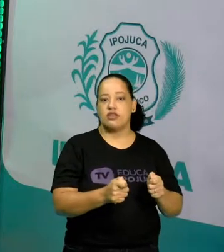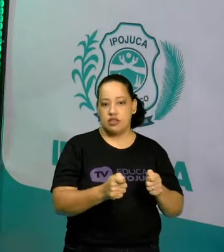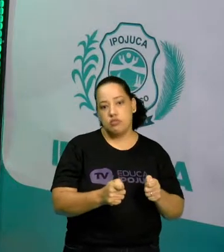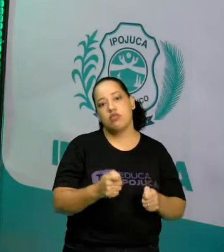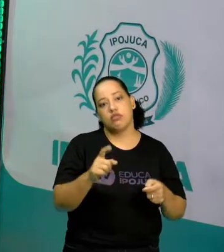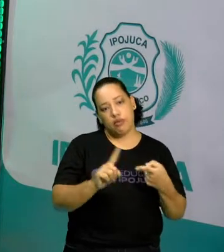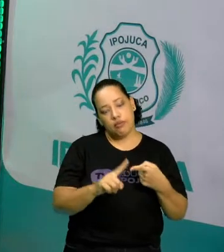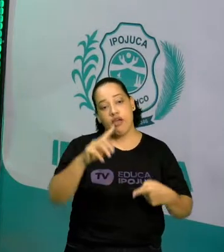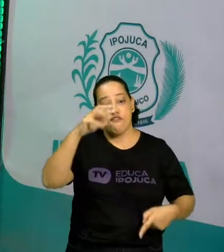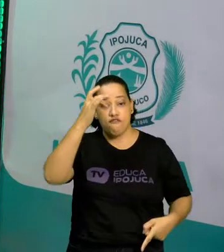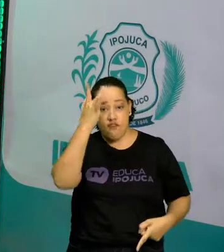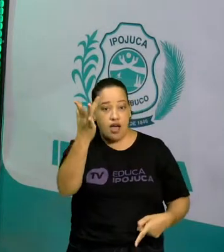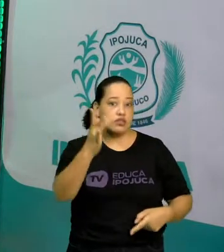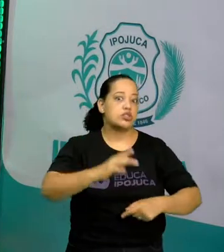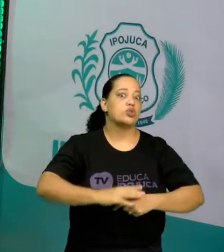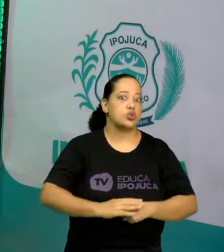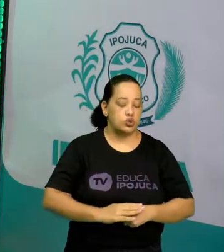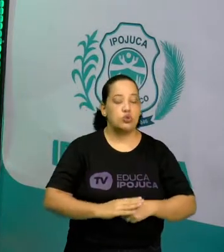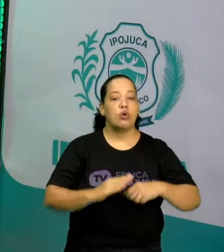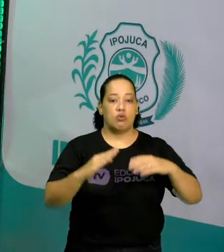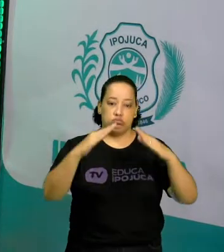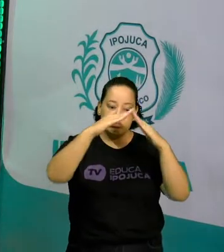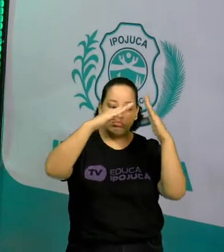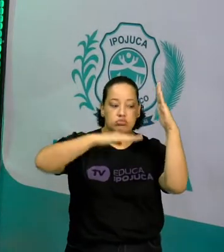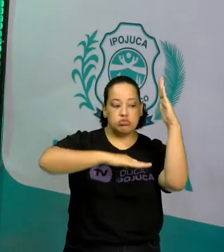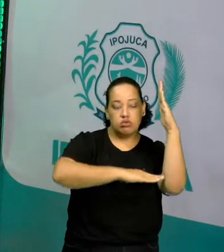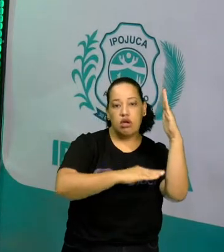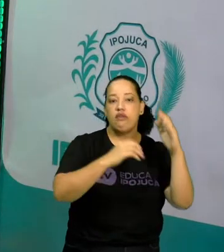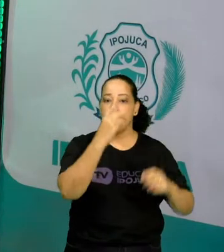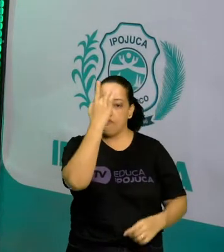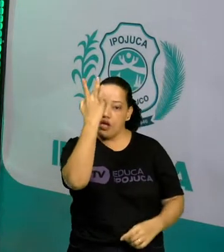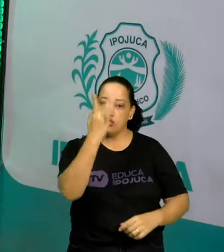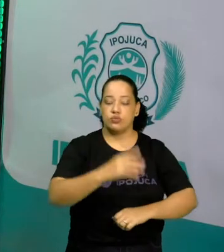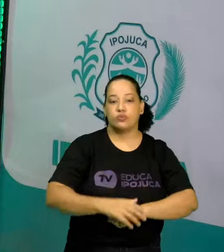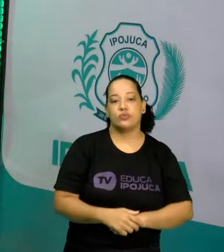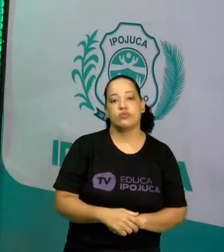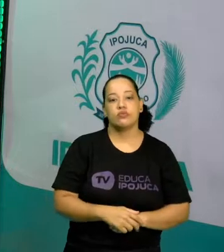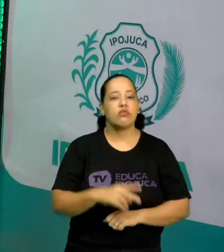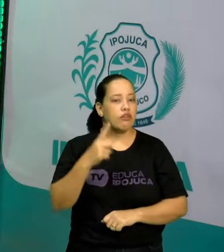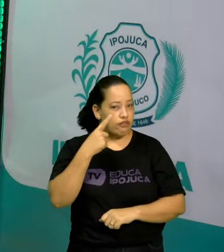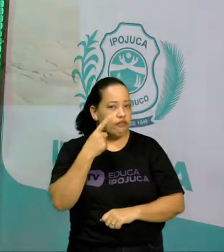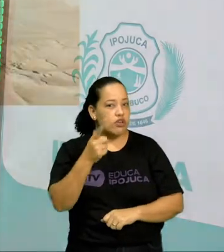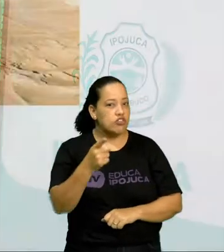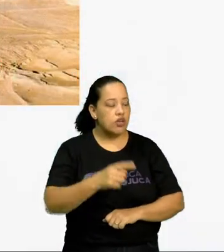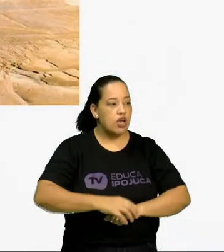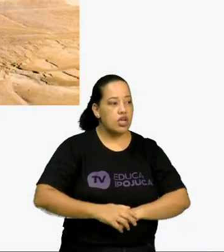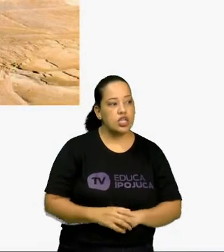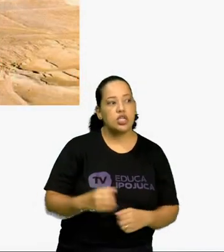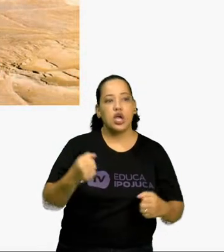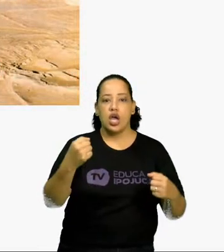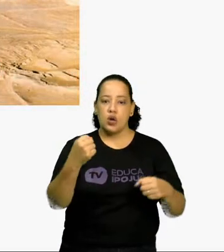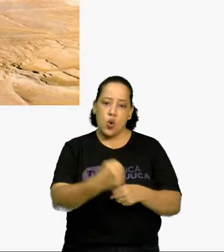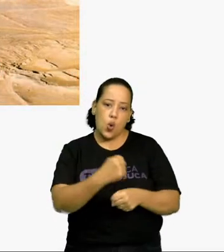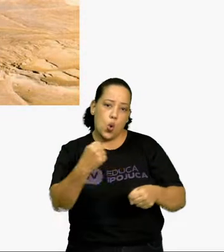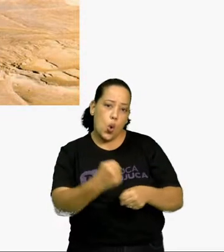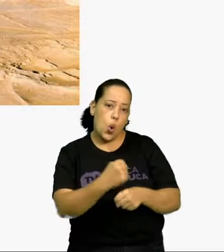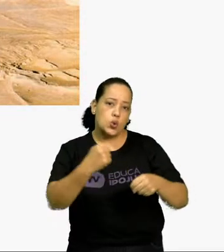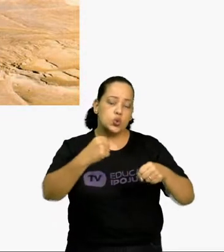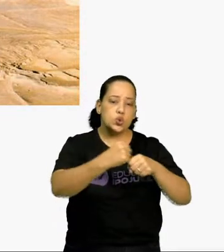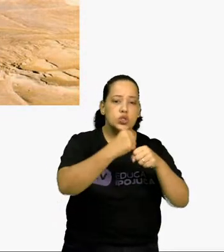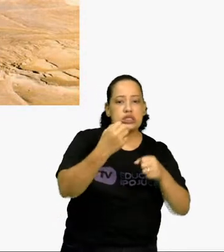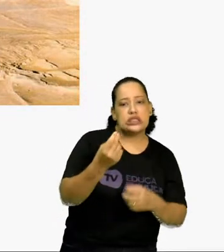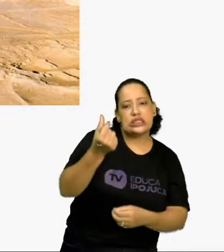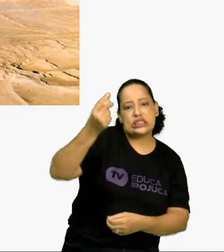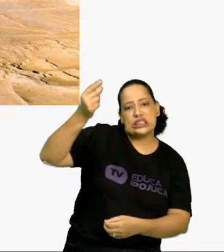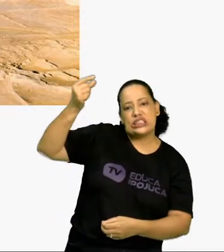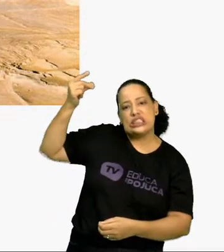de fazer a estrutura do triângulo. Vamos lá. Tá vendo aí? Sempre nas construções, nas pirâmides, desde